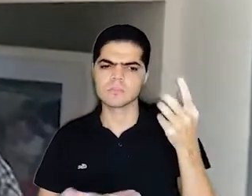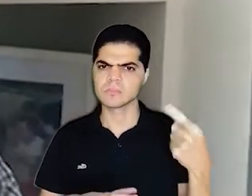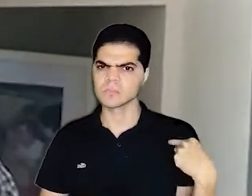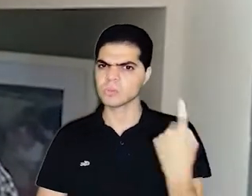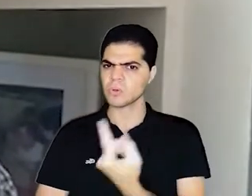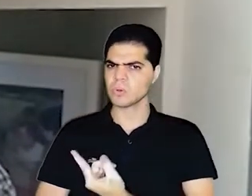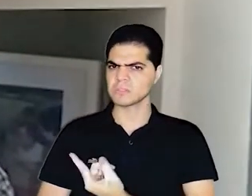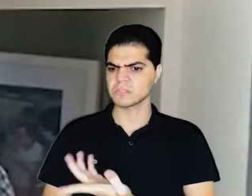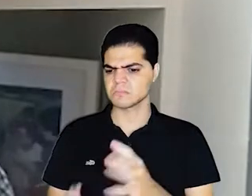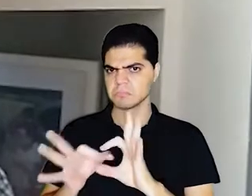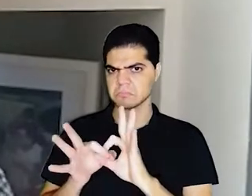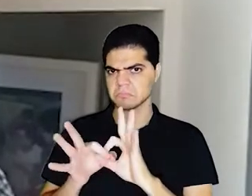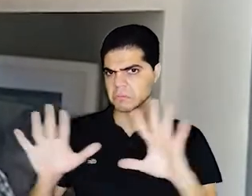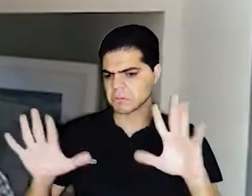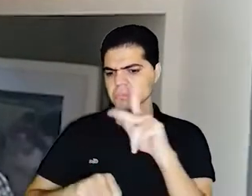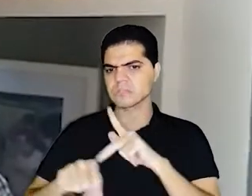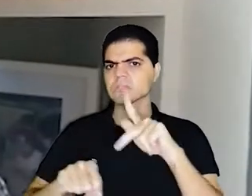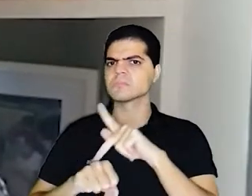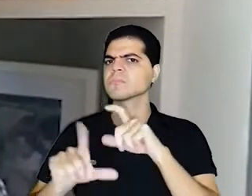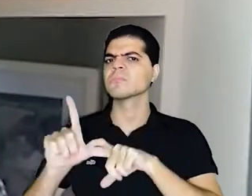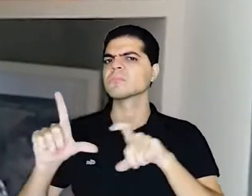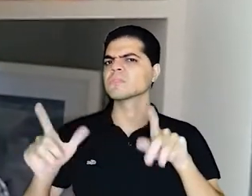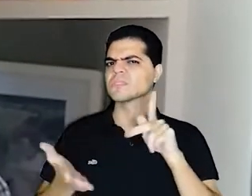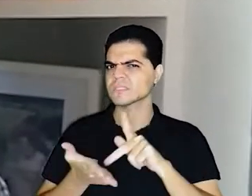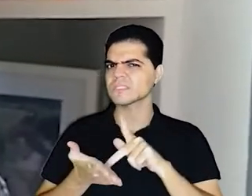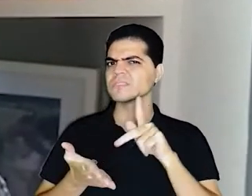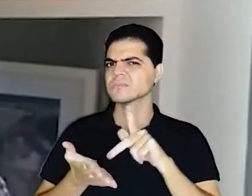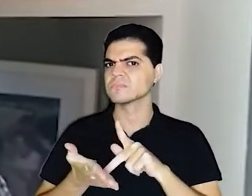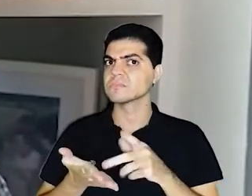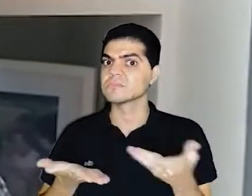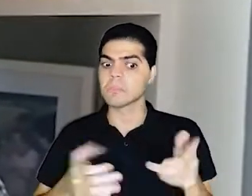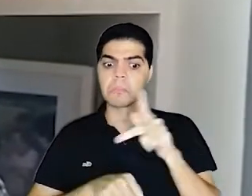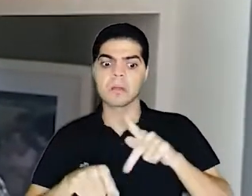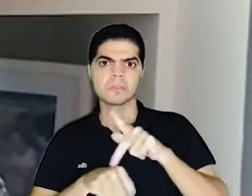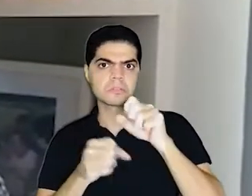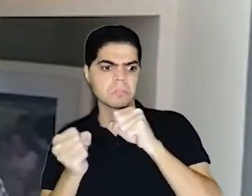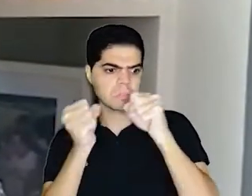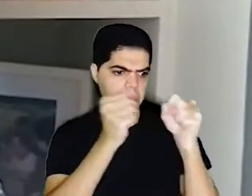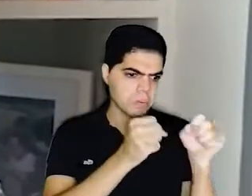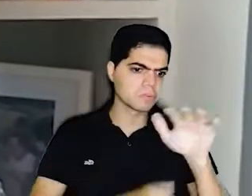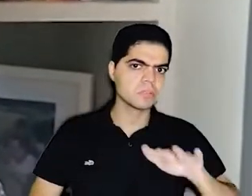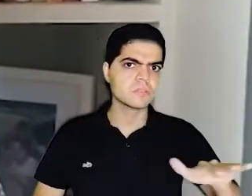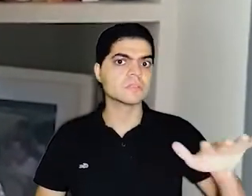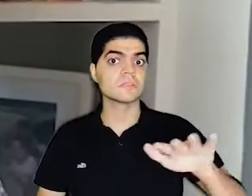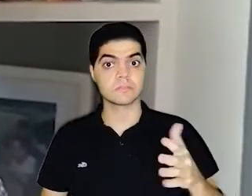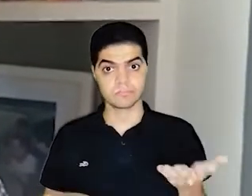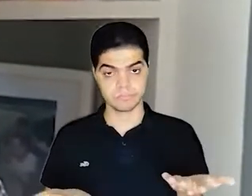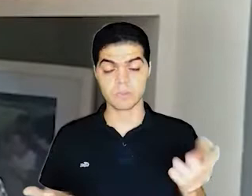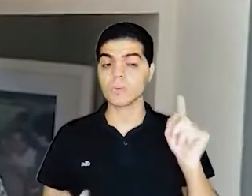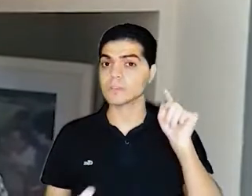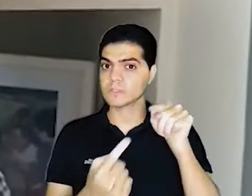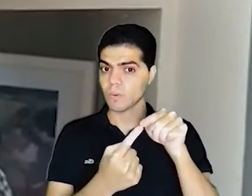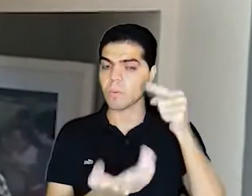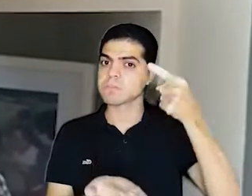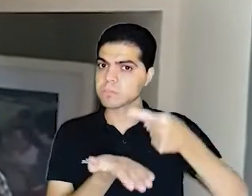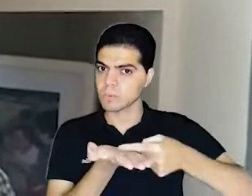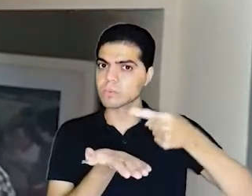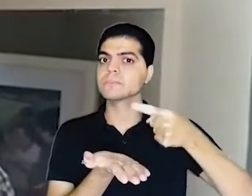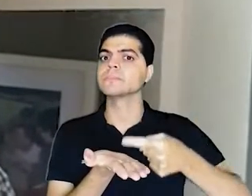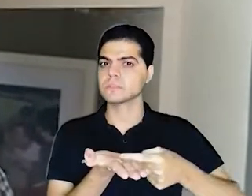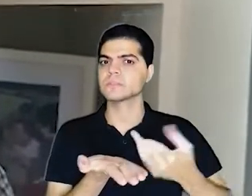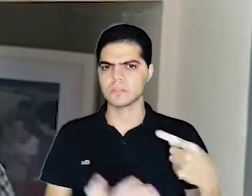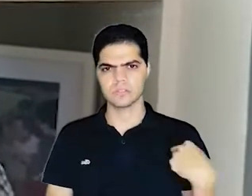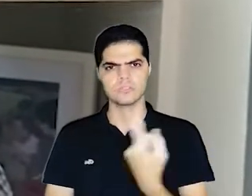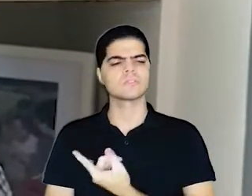Somos de fato um país independente? Um país soberano? Foi com este compromisso